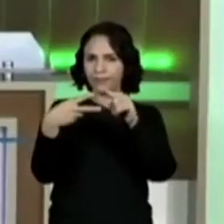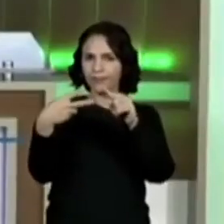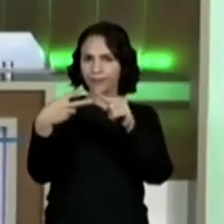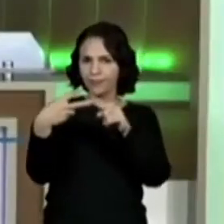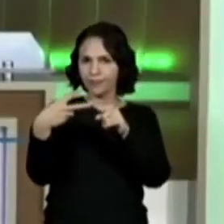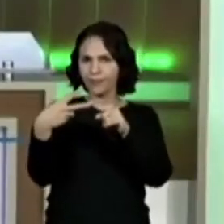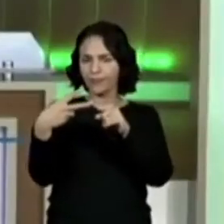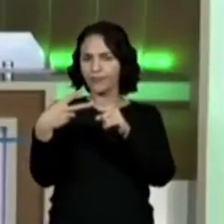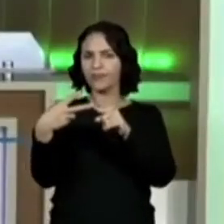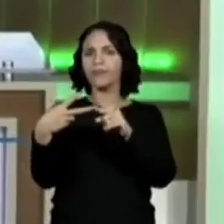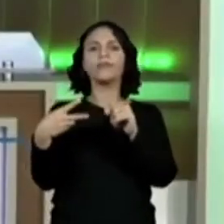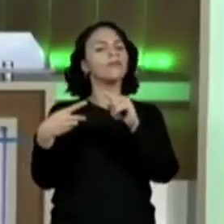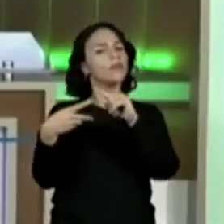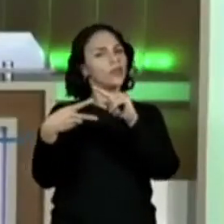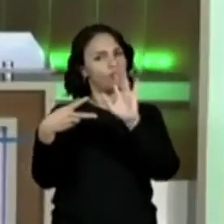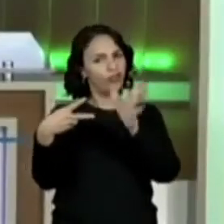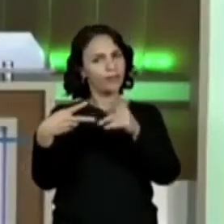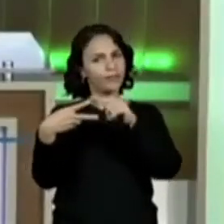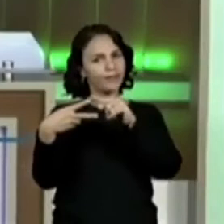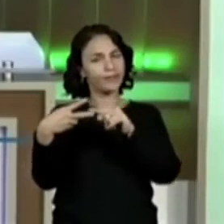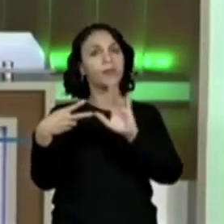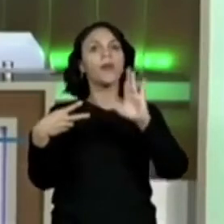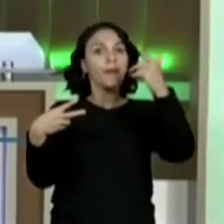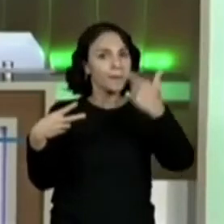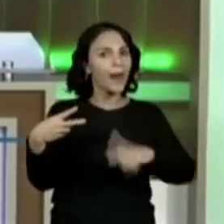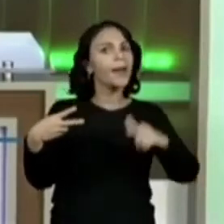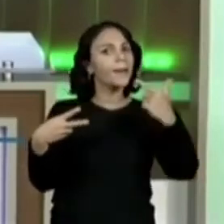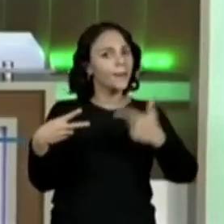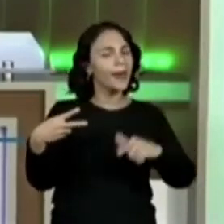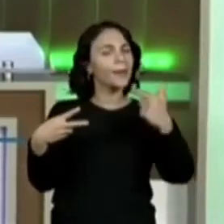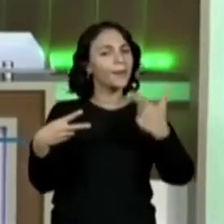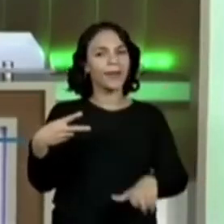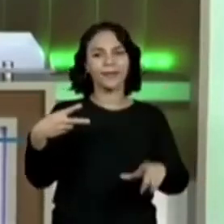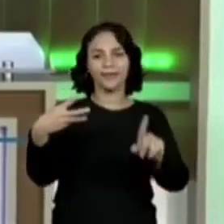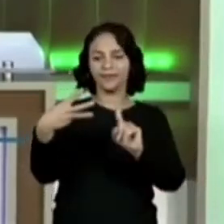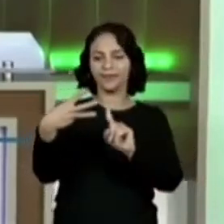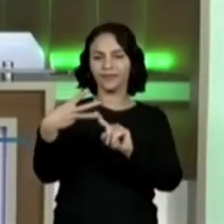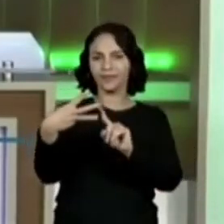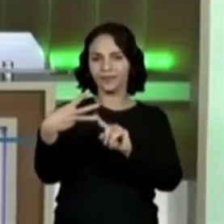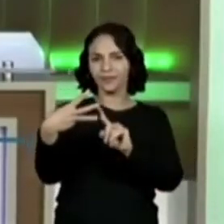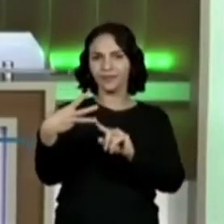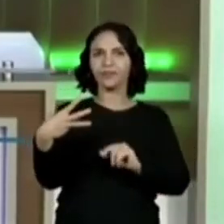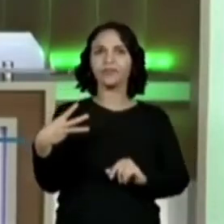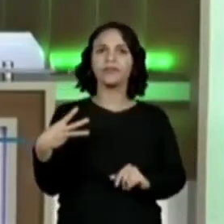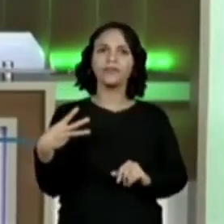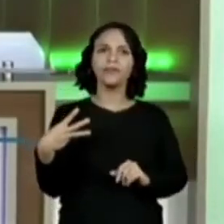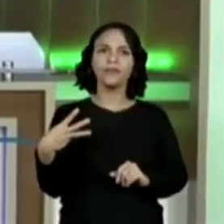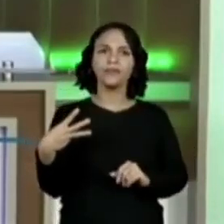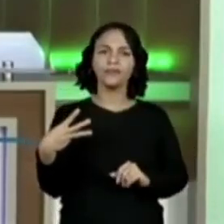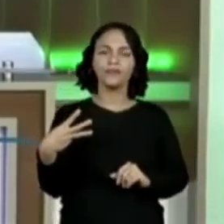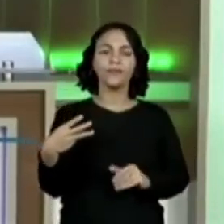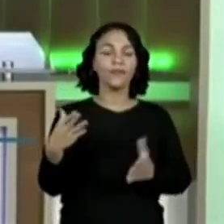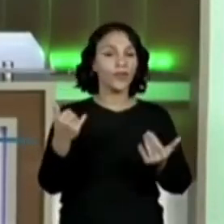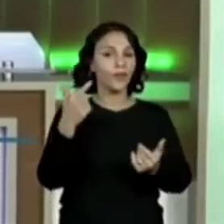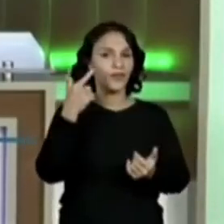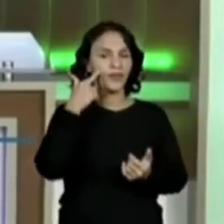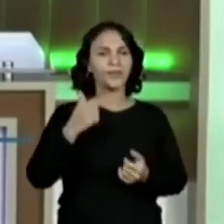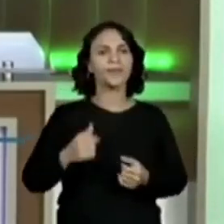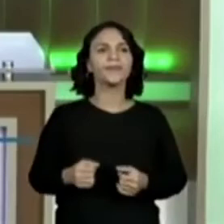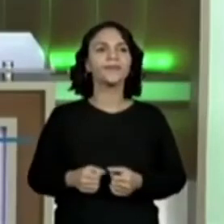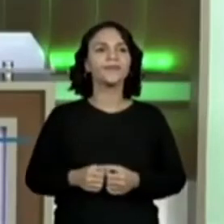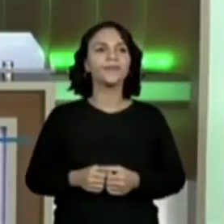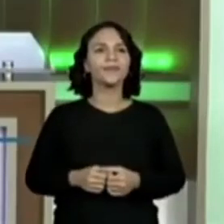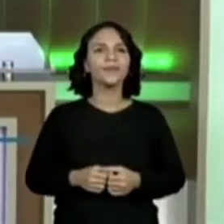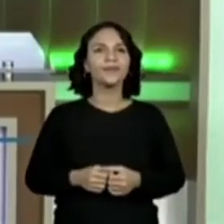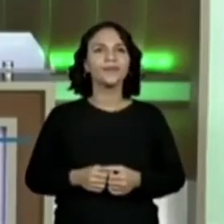estudamos, primeira e segunda, mas temos mais cartas, como vocês notaram pelos envelopes. E eu já